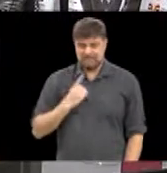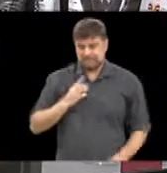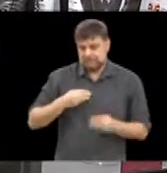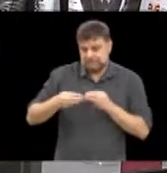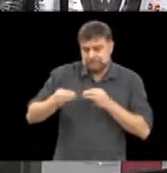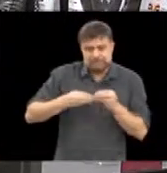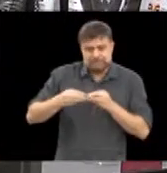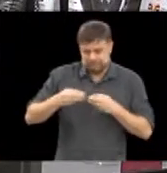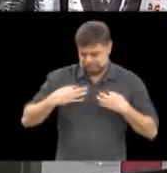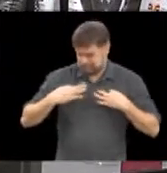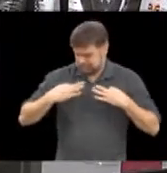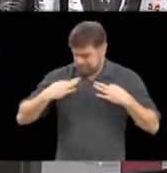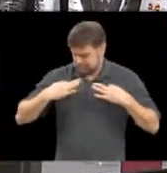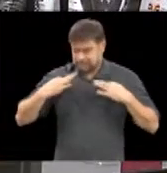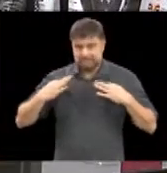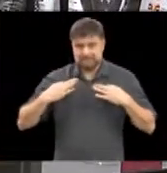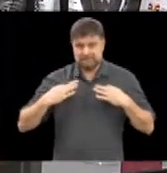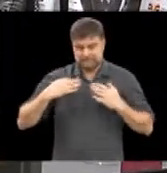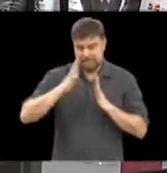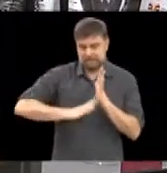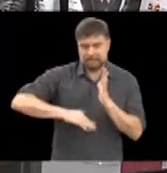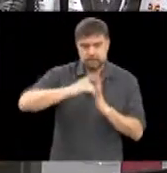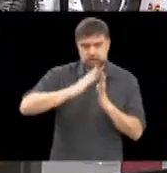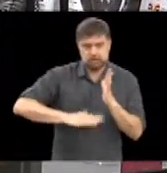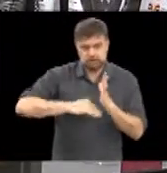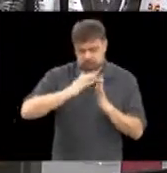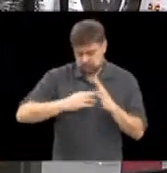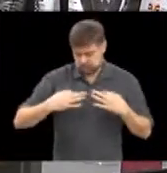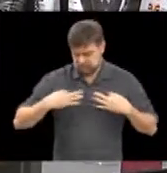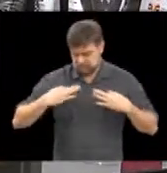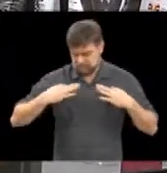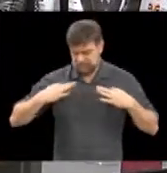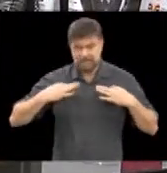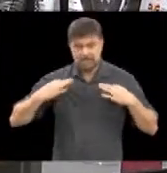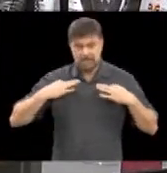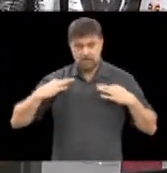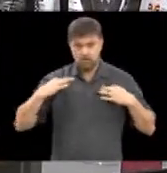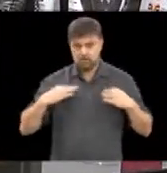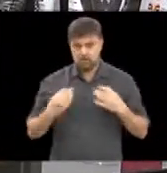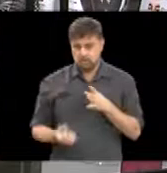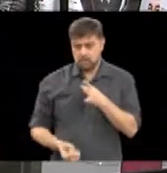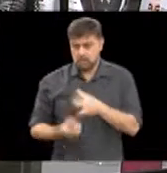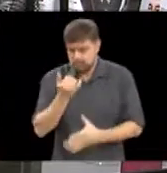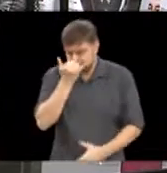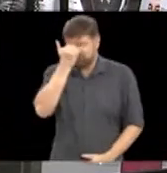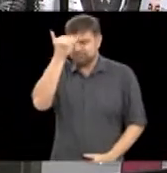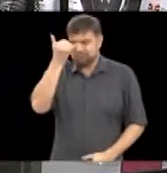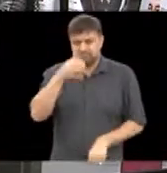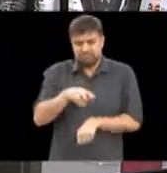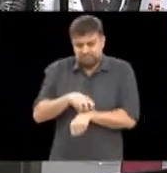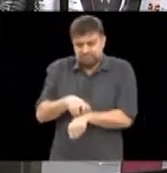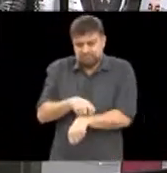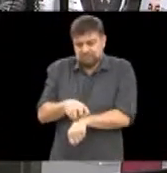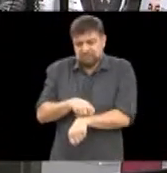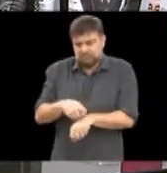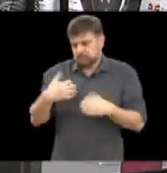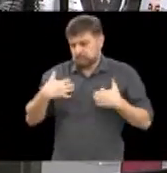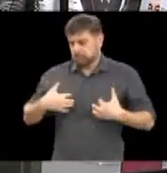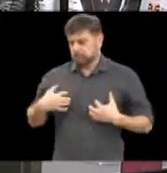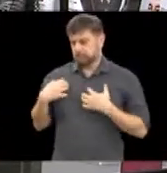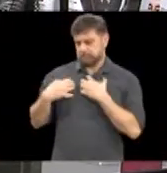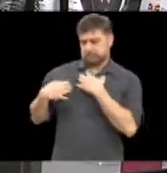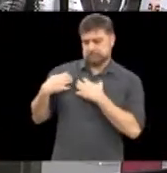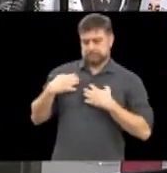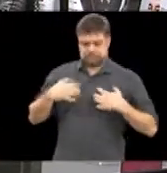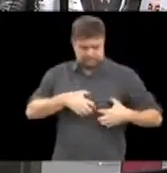são materiais sintéticos. Então, mesmo a tinta que eles usam, esse tecido sintético, tudo gera uma